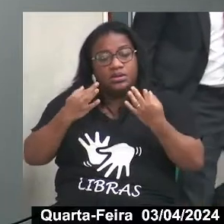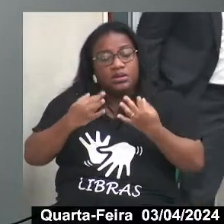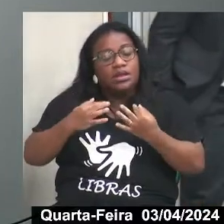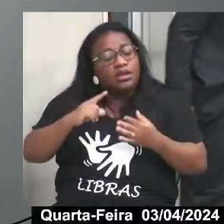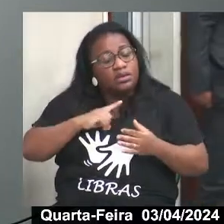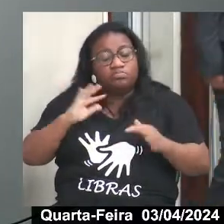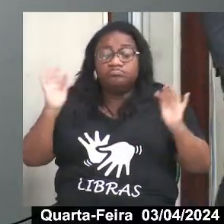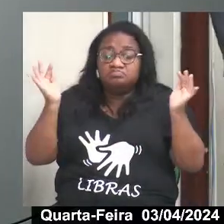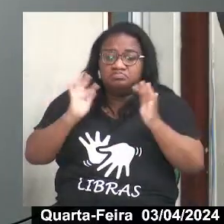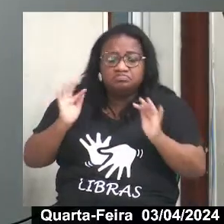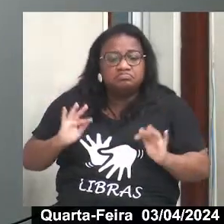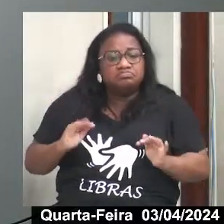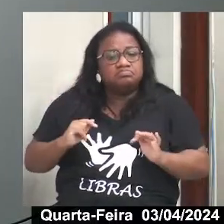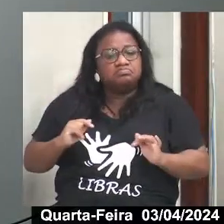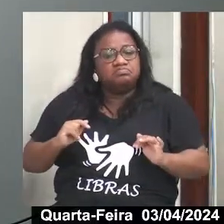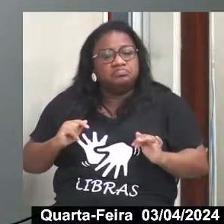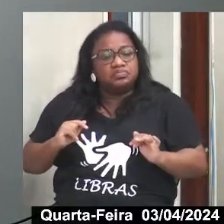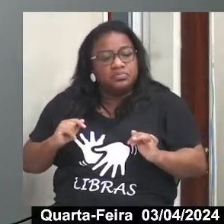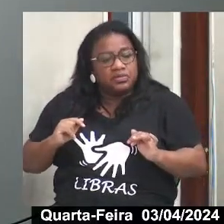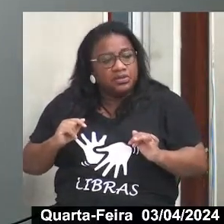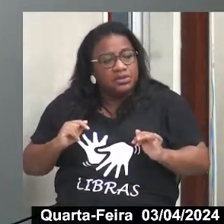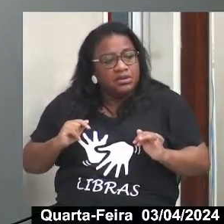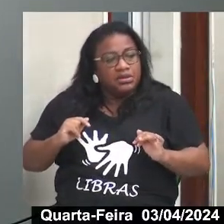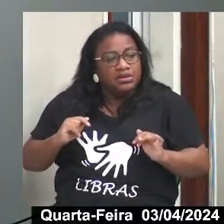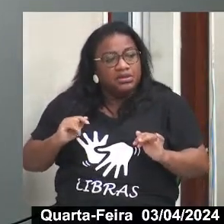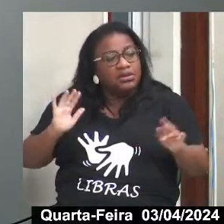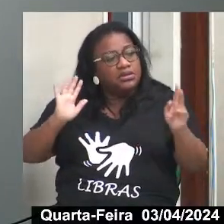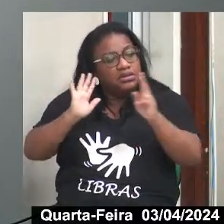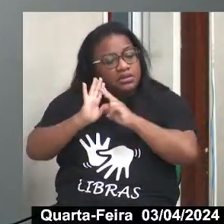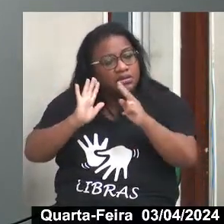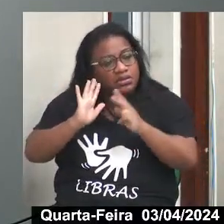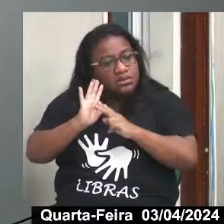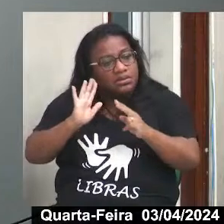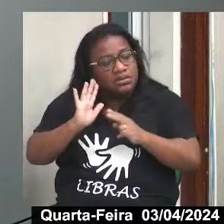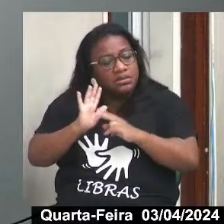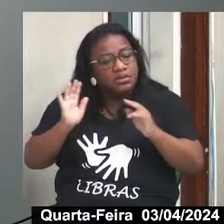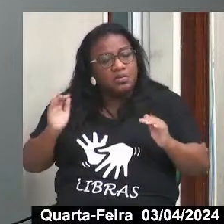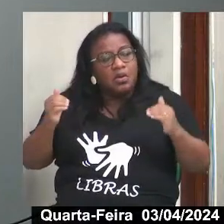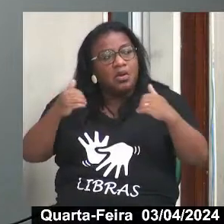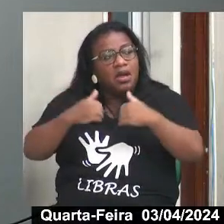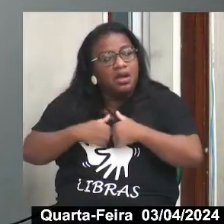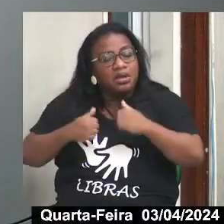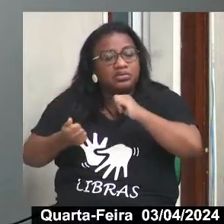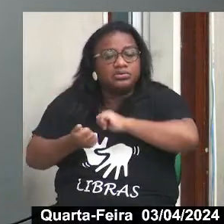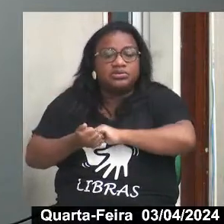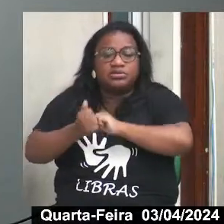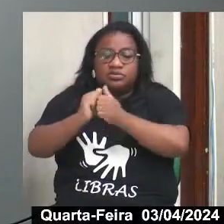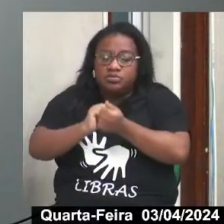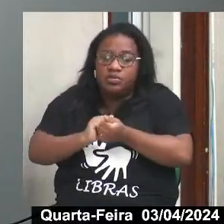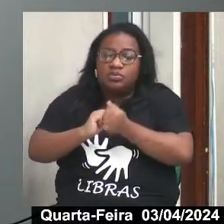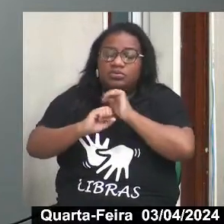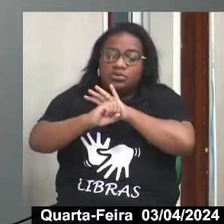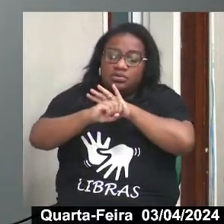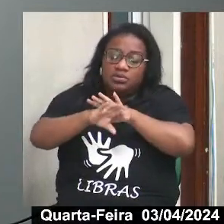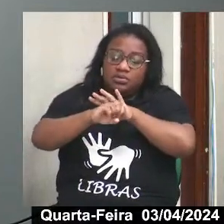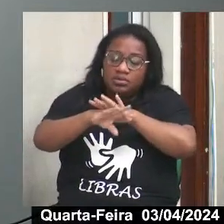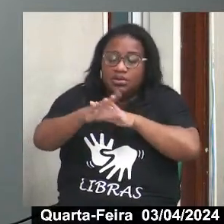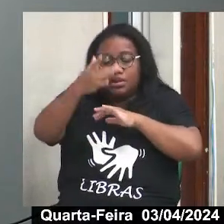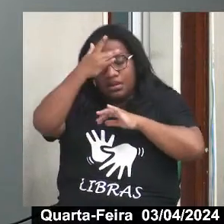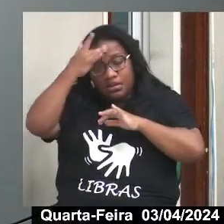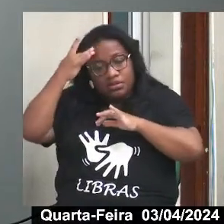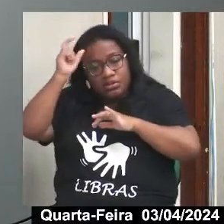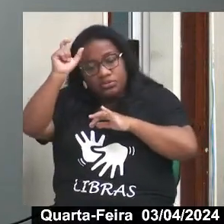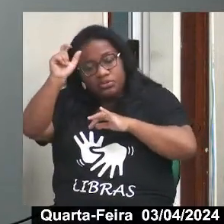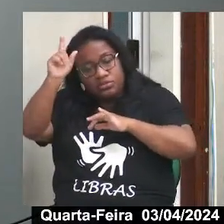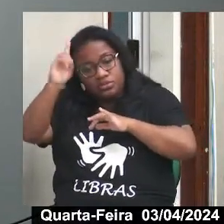famílias. Tenho muito orgulho também, né, de ter feito vários projetos, né, como Autista no Esporte, indicação da Secretaria da Pessoa